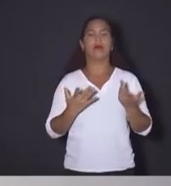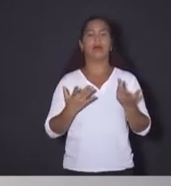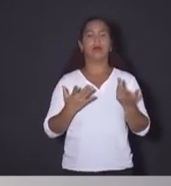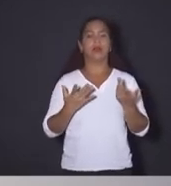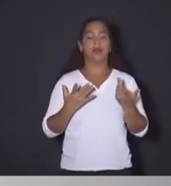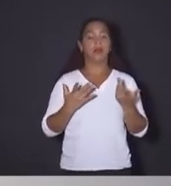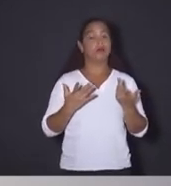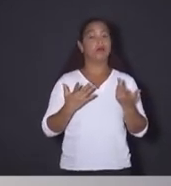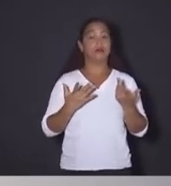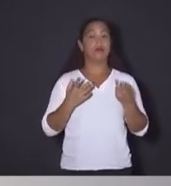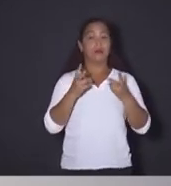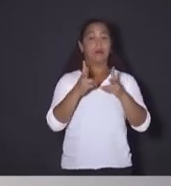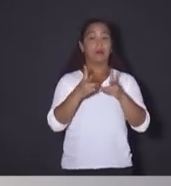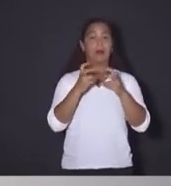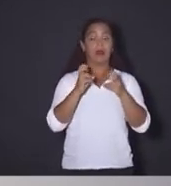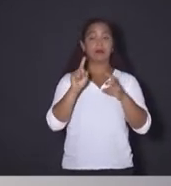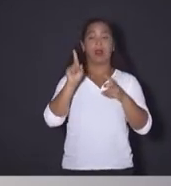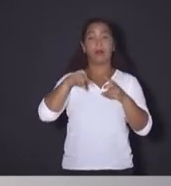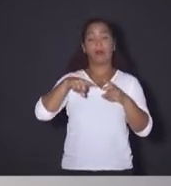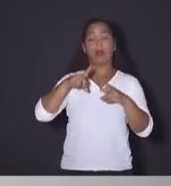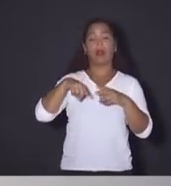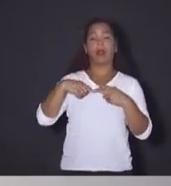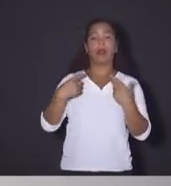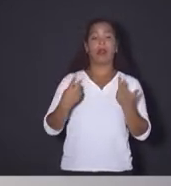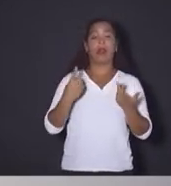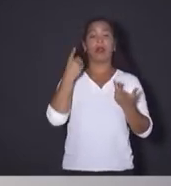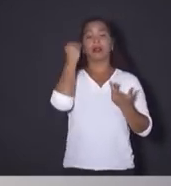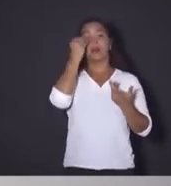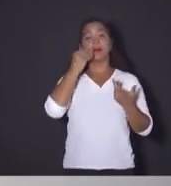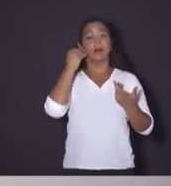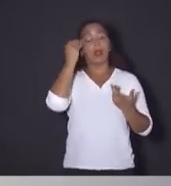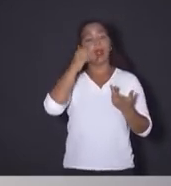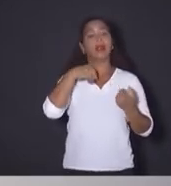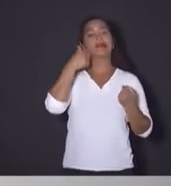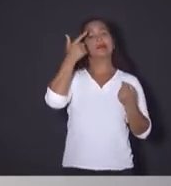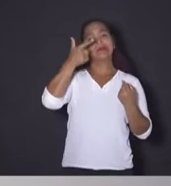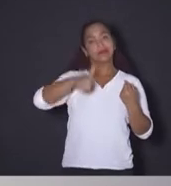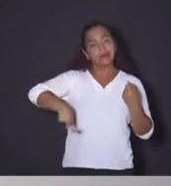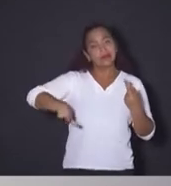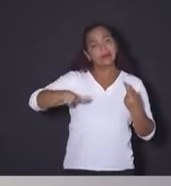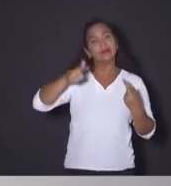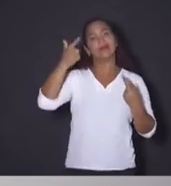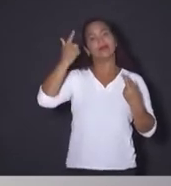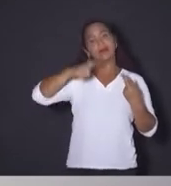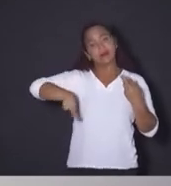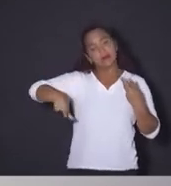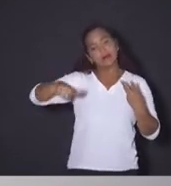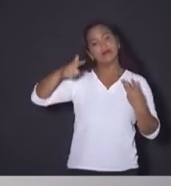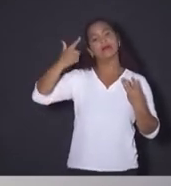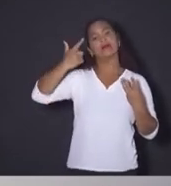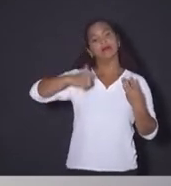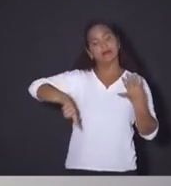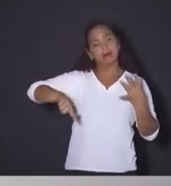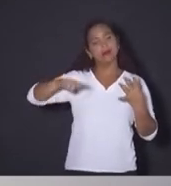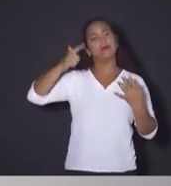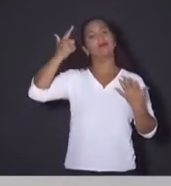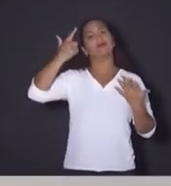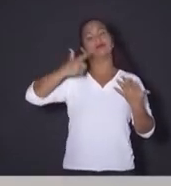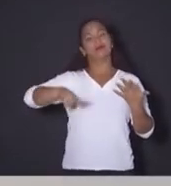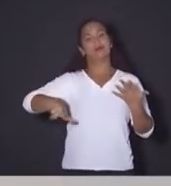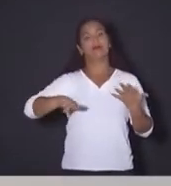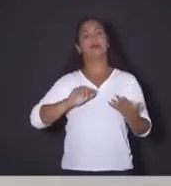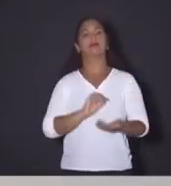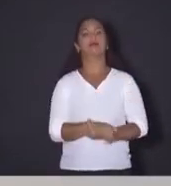que sim que é bastante normal e que essa tem sido uma experiência que tem se repetido se repetido se repetido se repetido